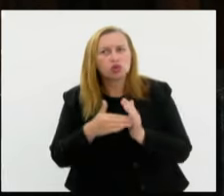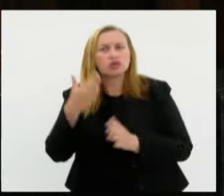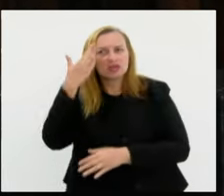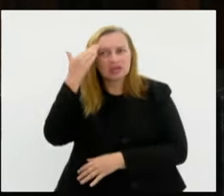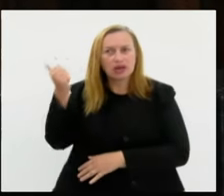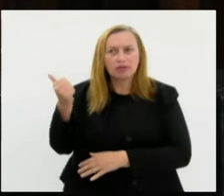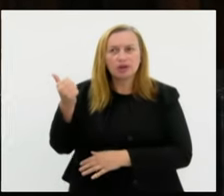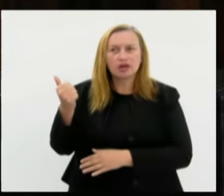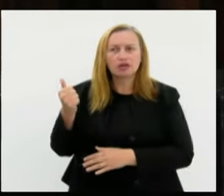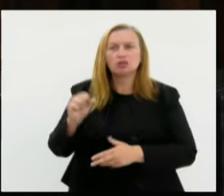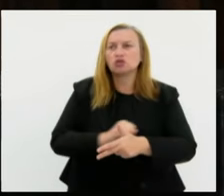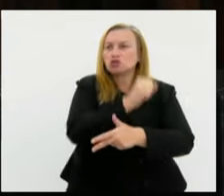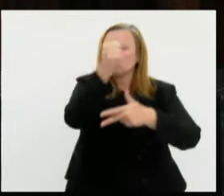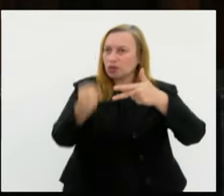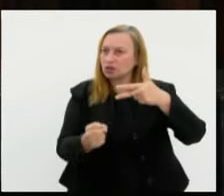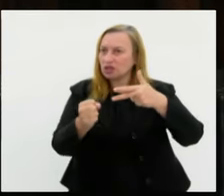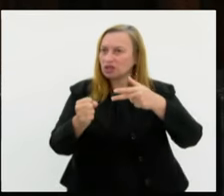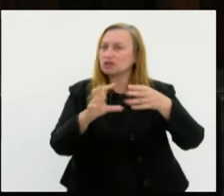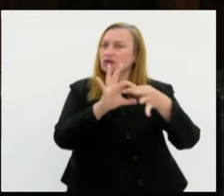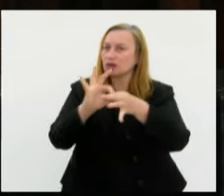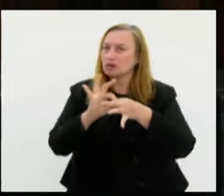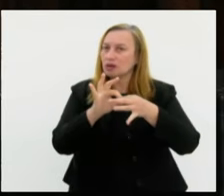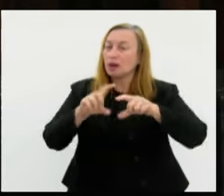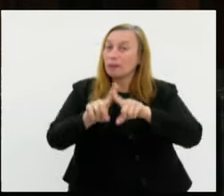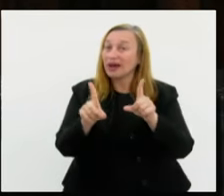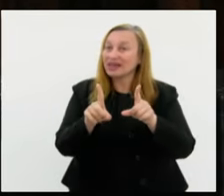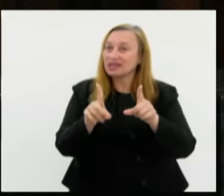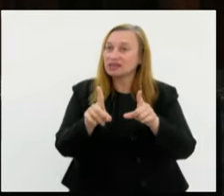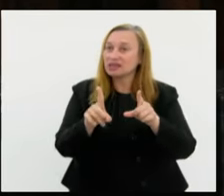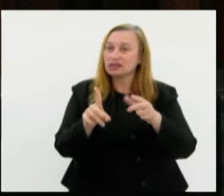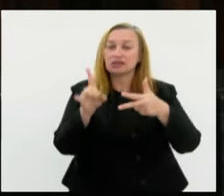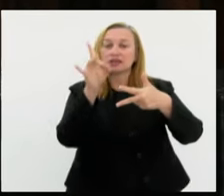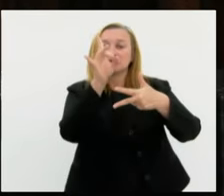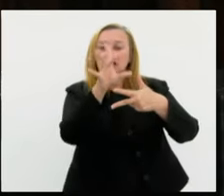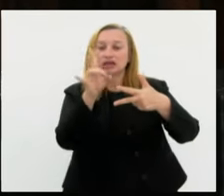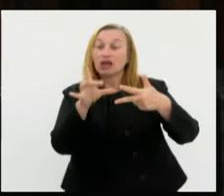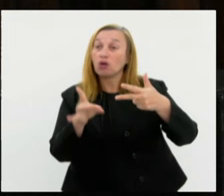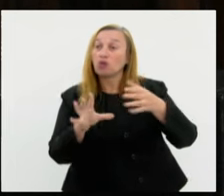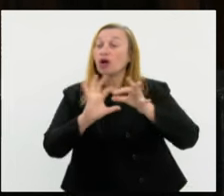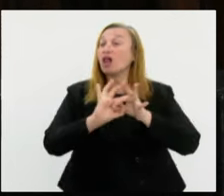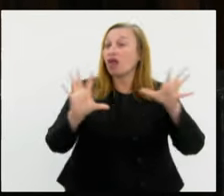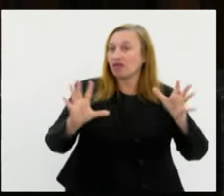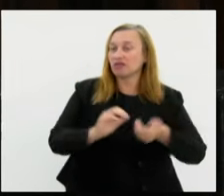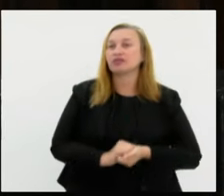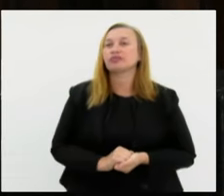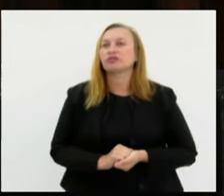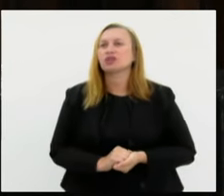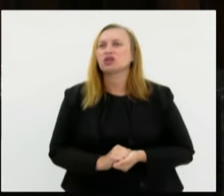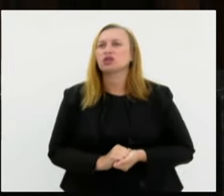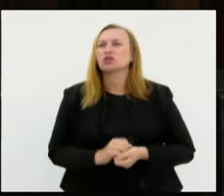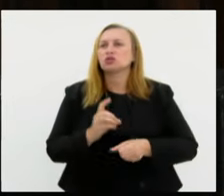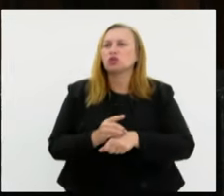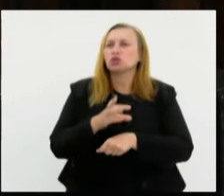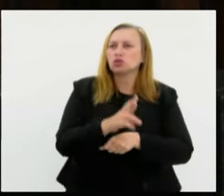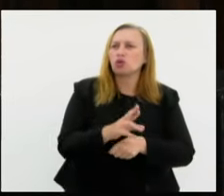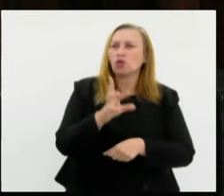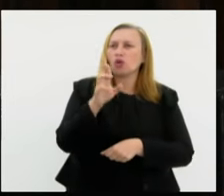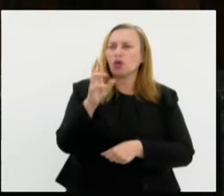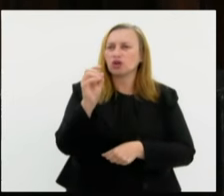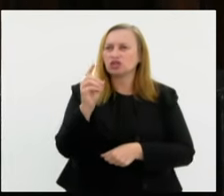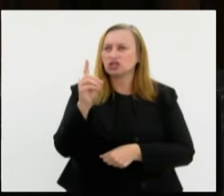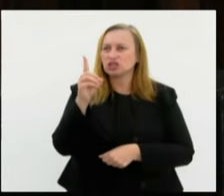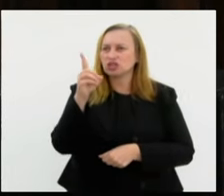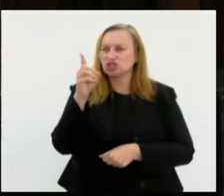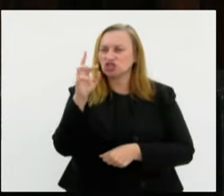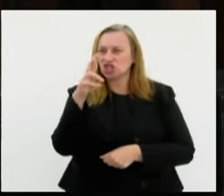são harmônicos, porém independentes entre si. Dr. Rodrigo Lopes, em dezembro último, essa Assembleia